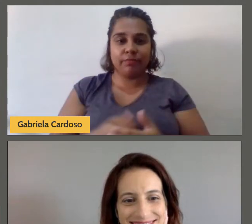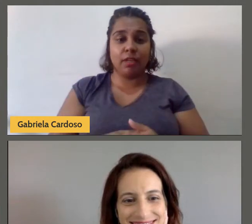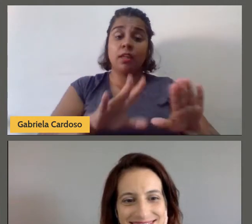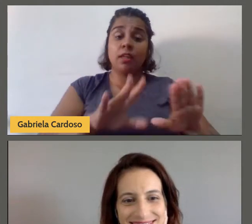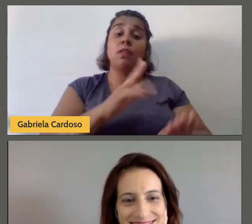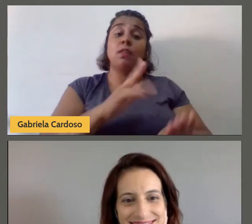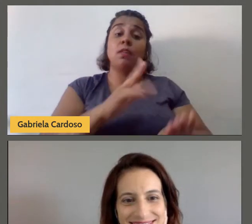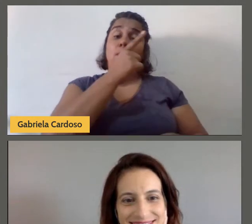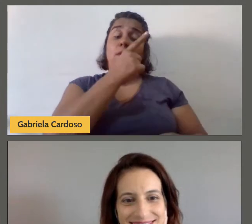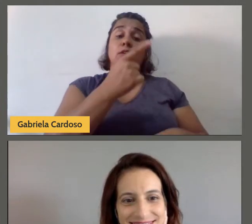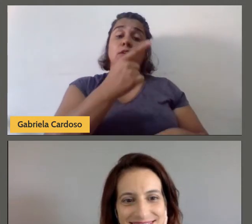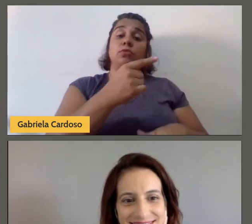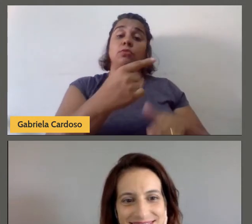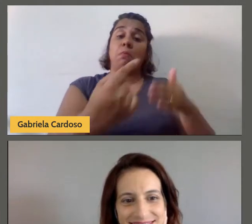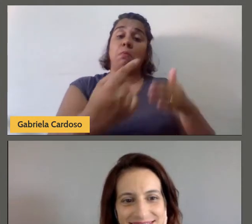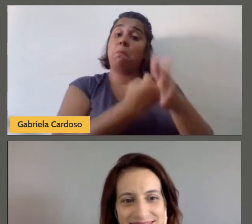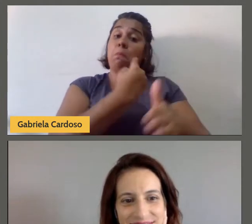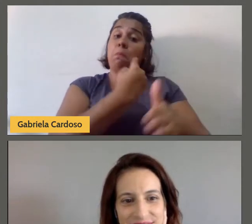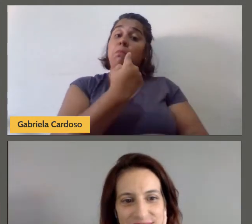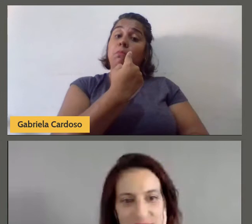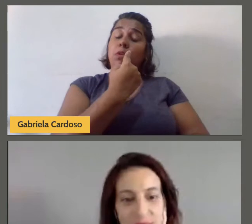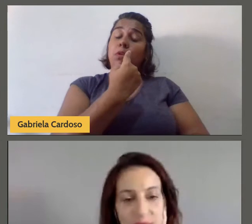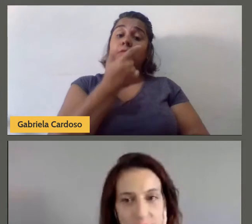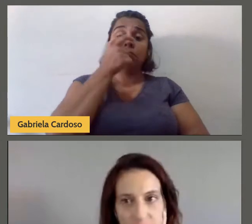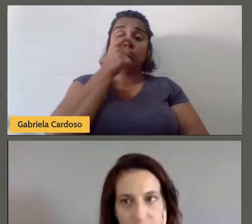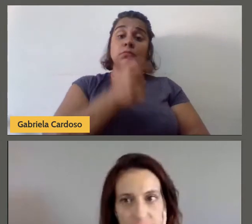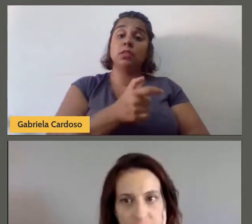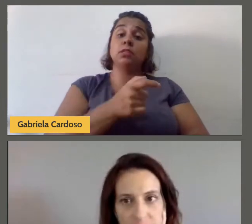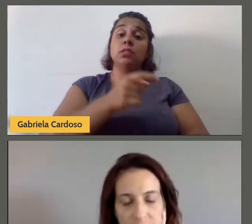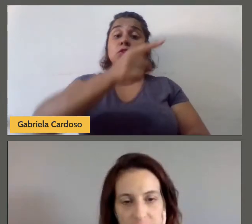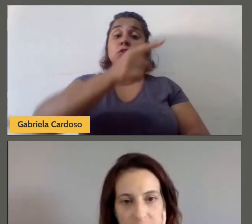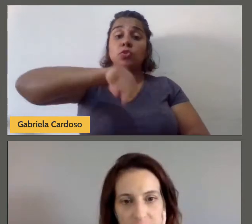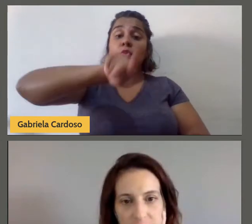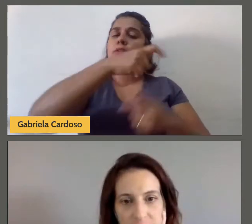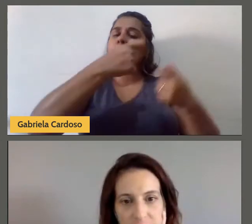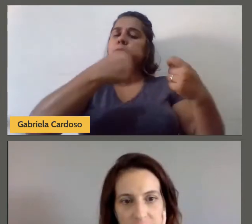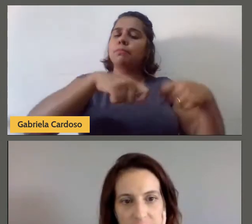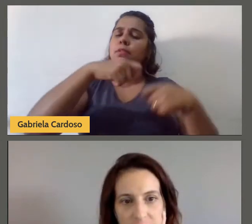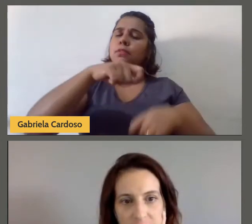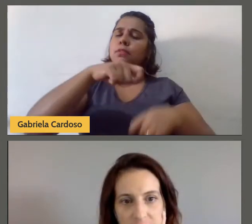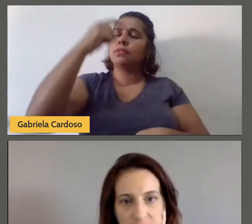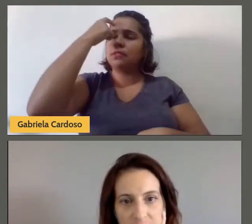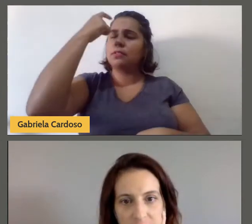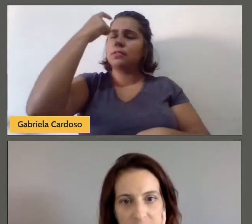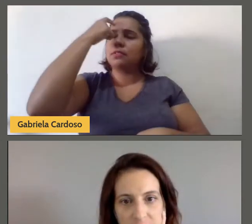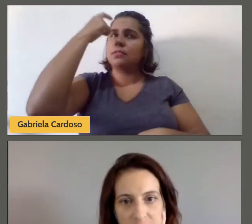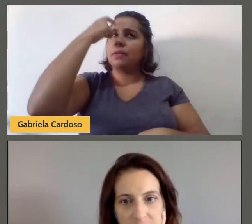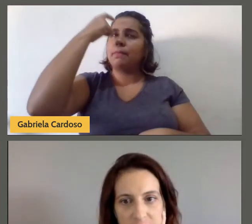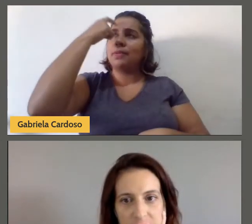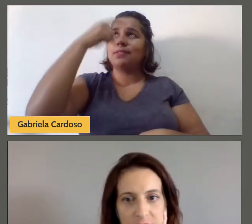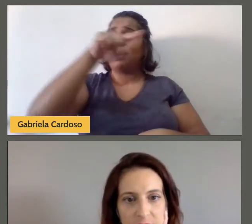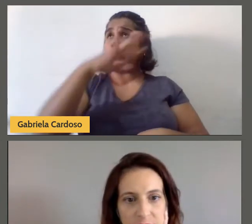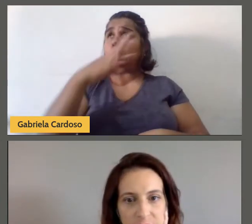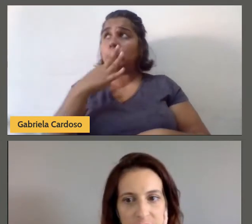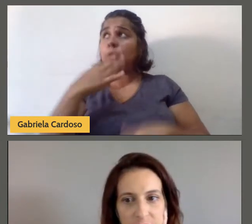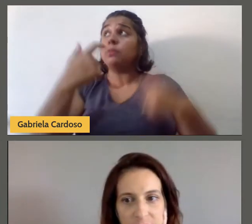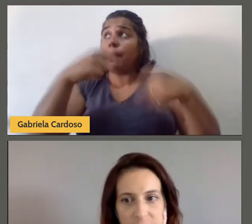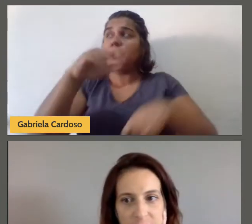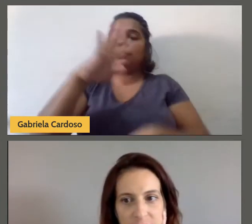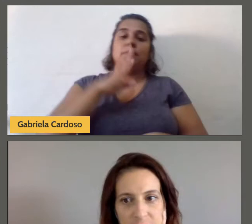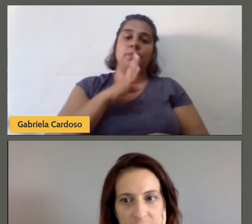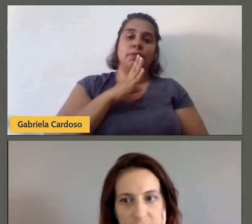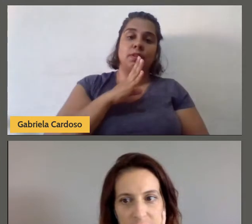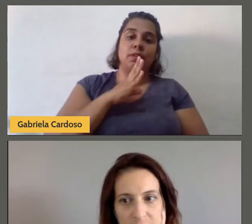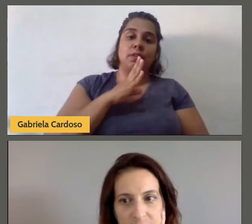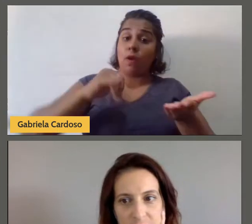pergunta, porque acho que a gente sempre tem que pensar, né, vamos ampliando o nosso repertório, mas como é que a gente se insere nesses repertórios? E aí aqui, aproveitando talvez